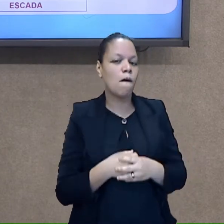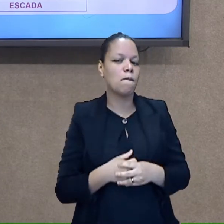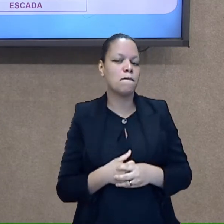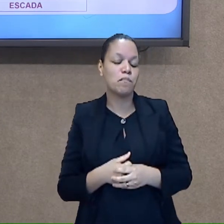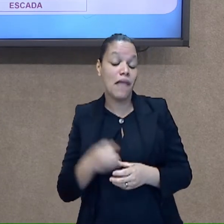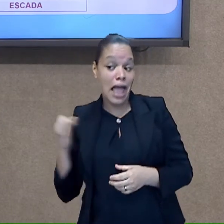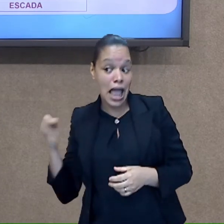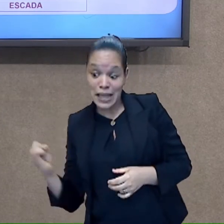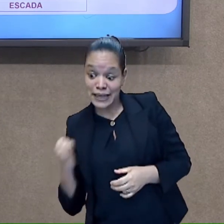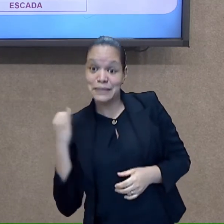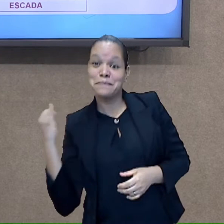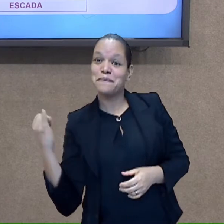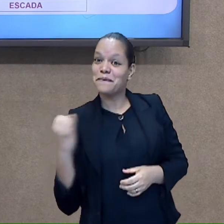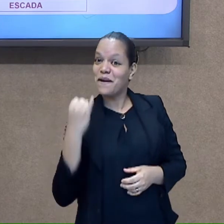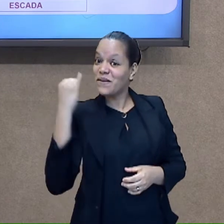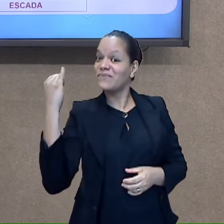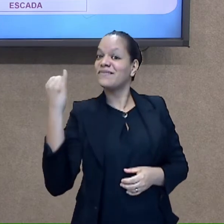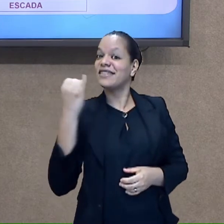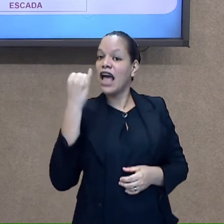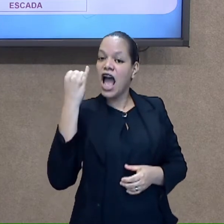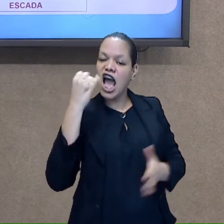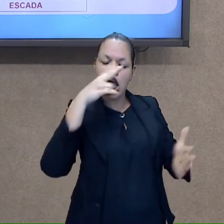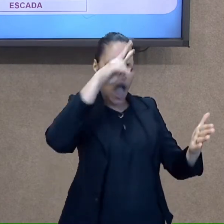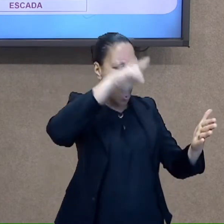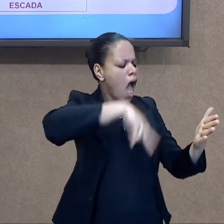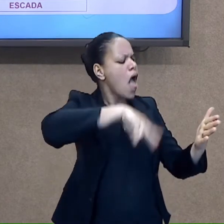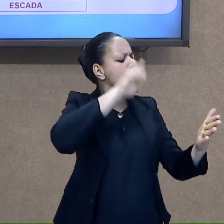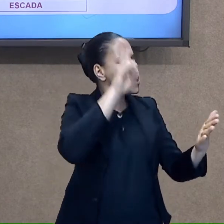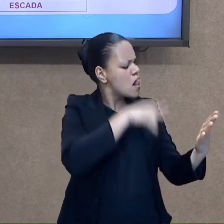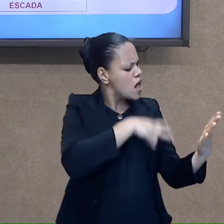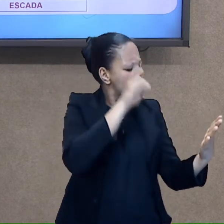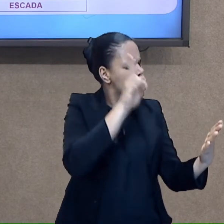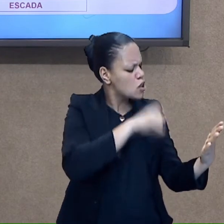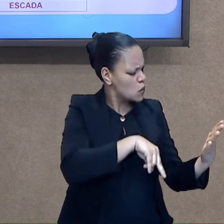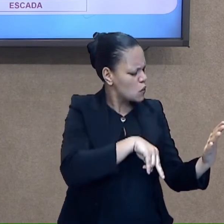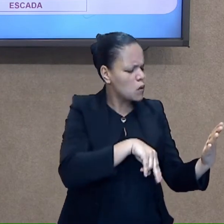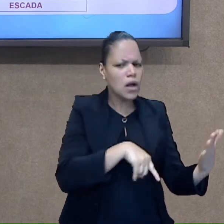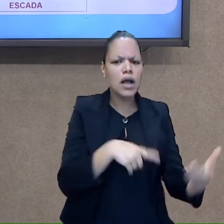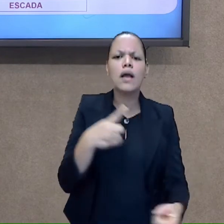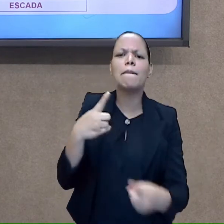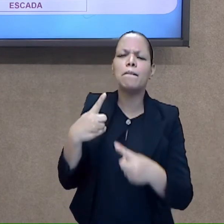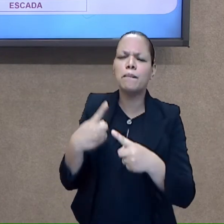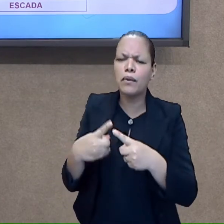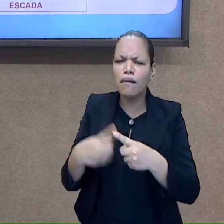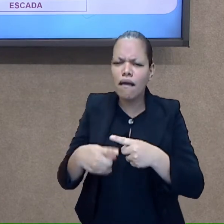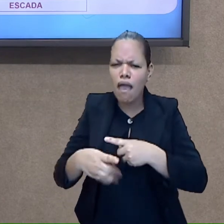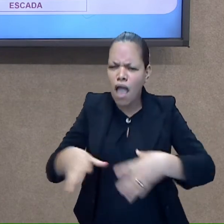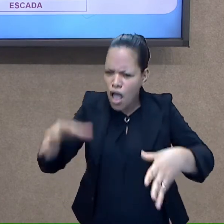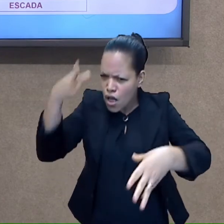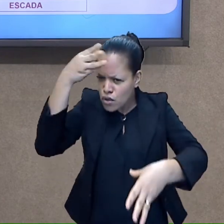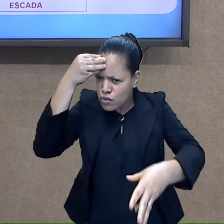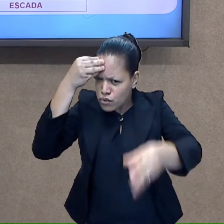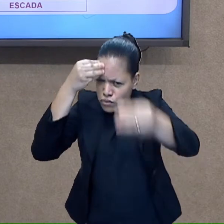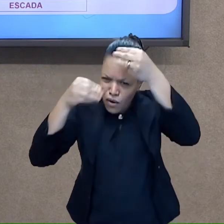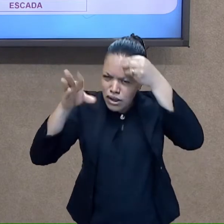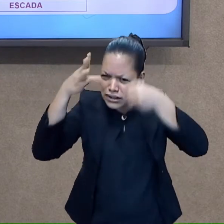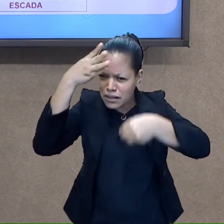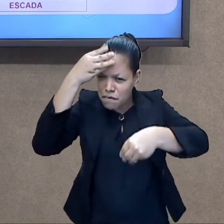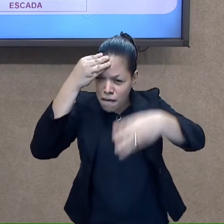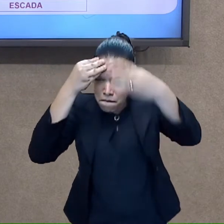da leitura, pois nós temos memória visual. Quanto mais você lê e